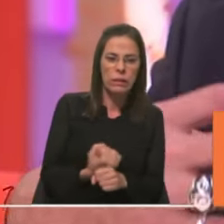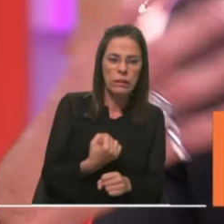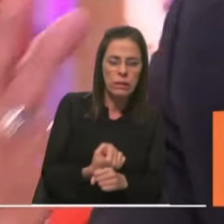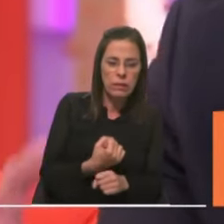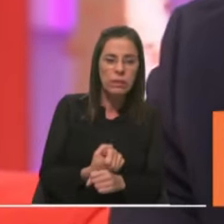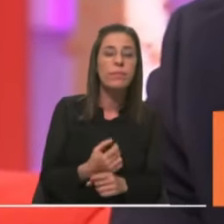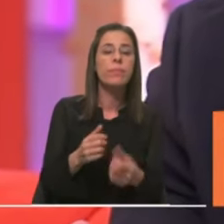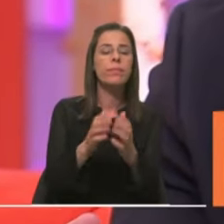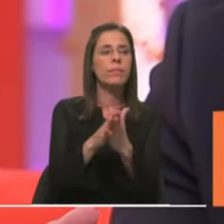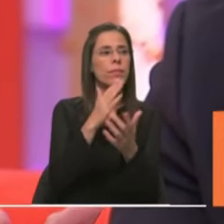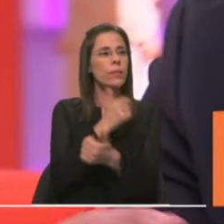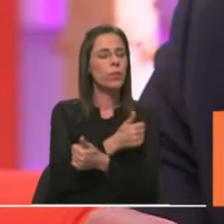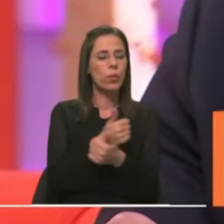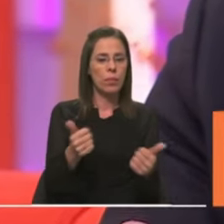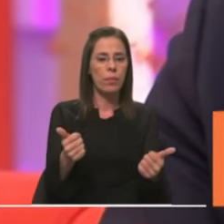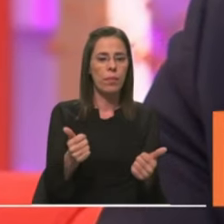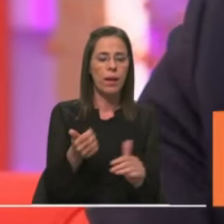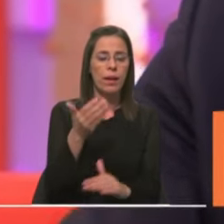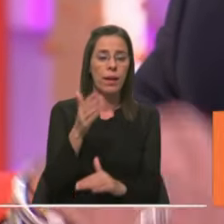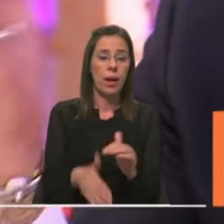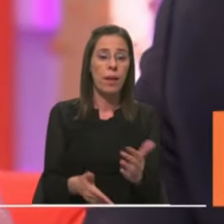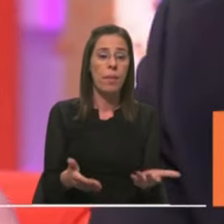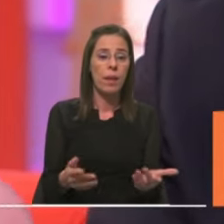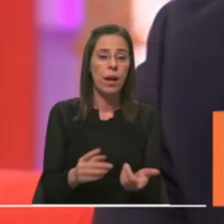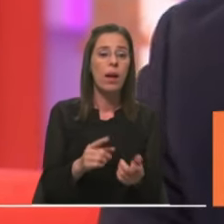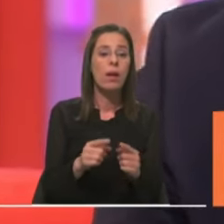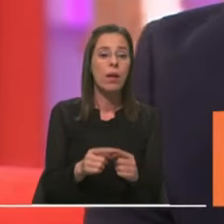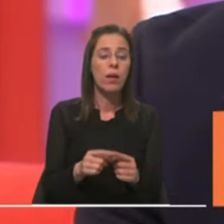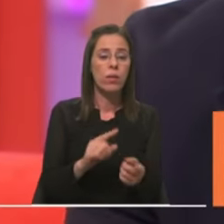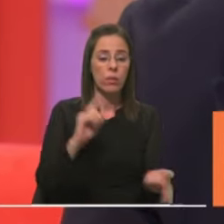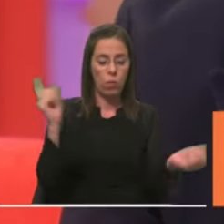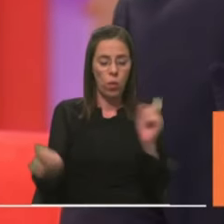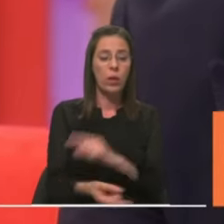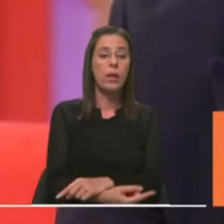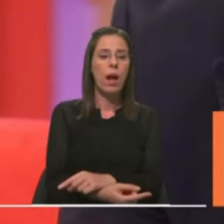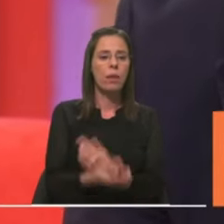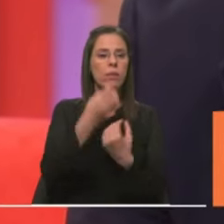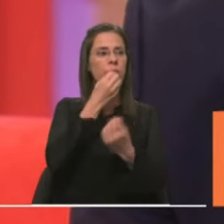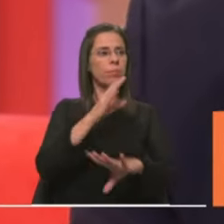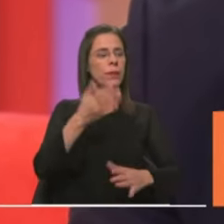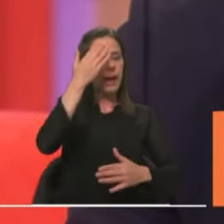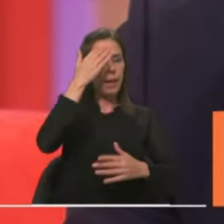tens tá tudo a correr muito bem e de repente como é que tu passas para o outro lado e E tens essa capacidade